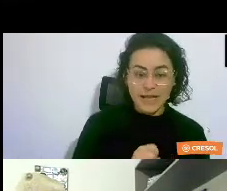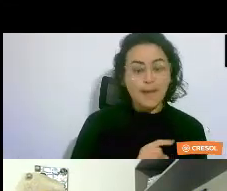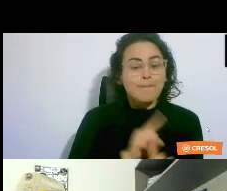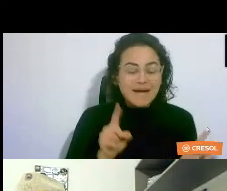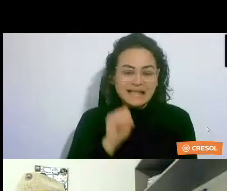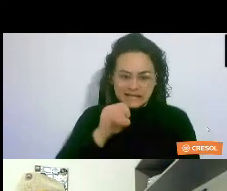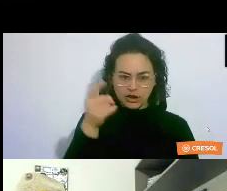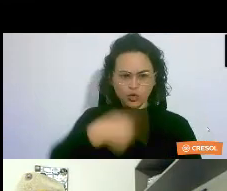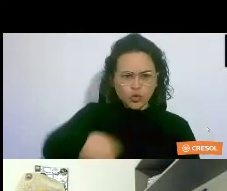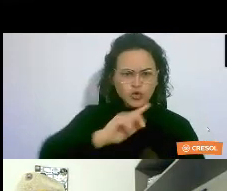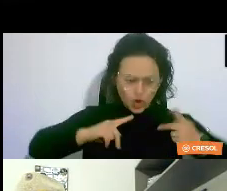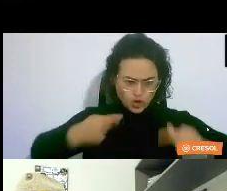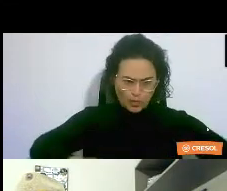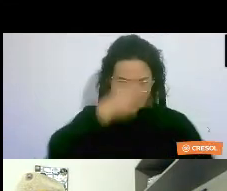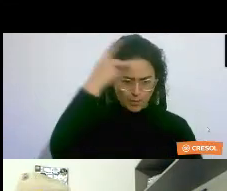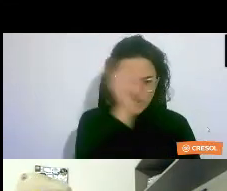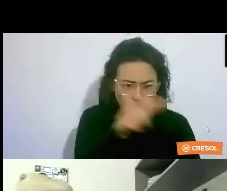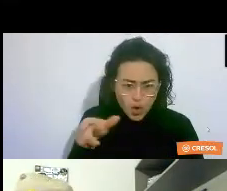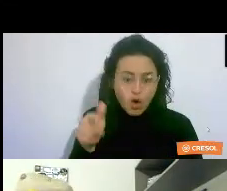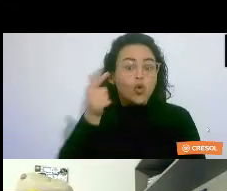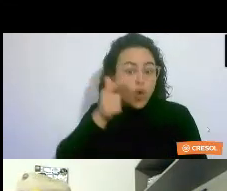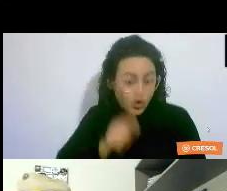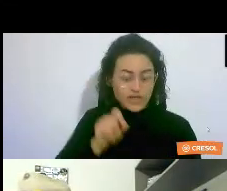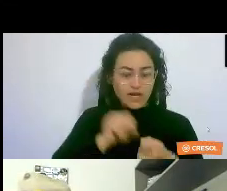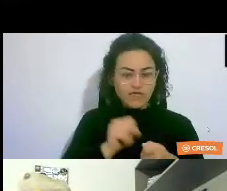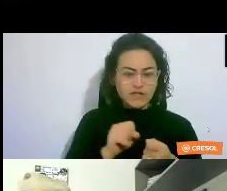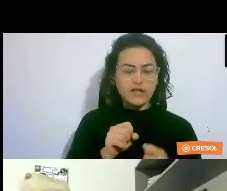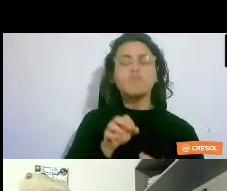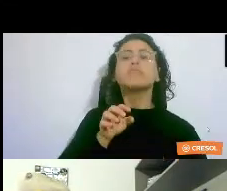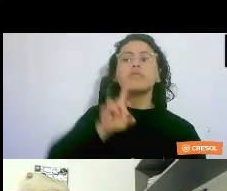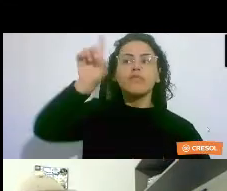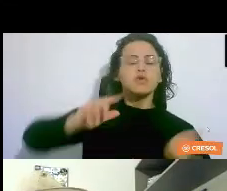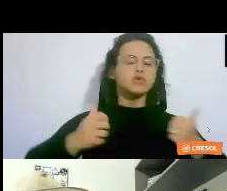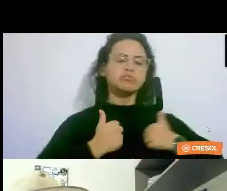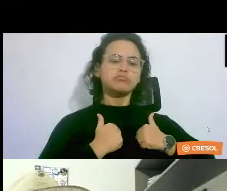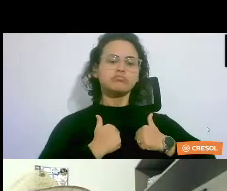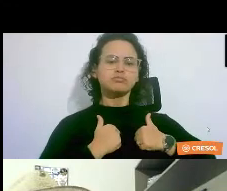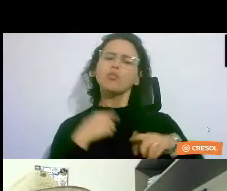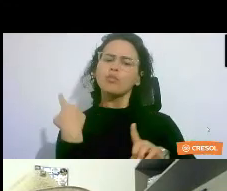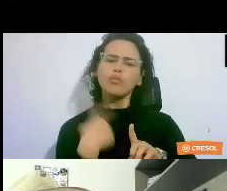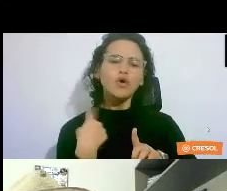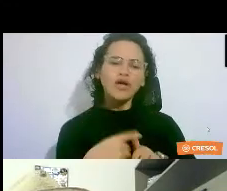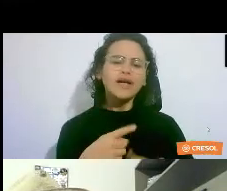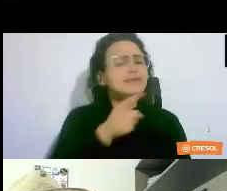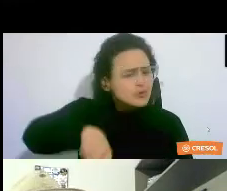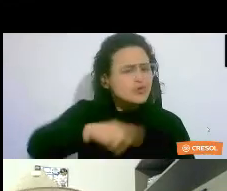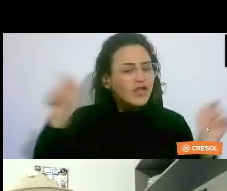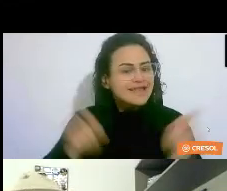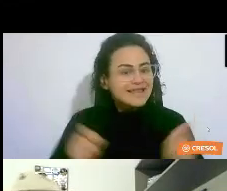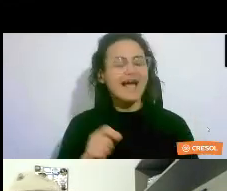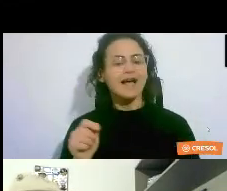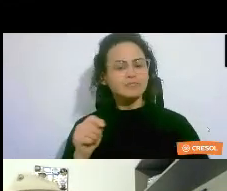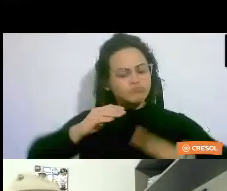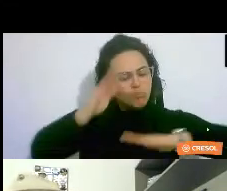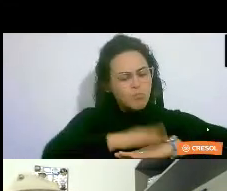nós podemos resolver. Nós temos as doações, a Fundação Rotária tem dinheiro para elaboração de projetos,